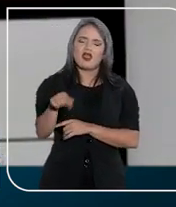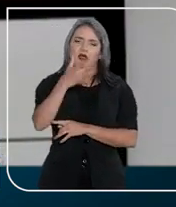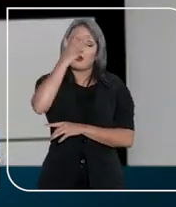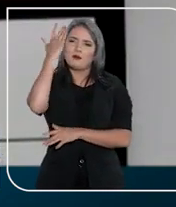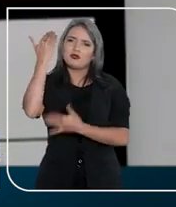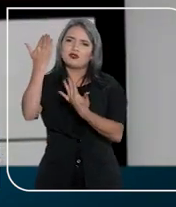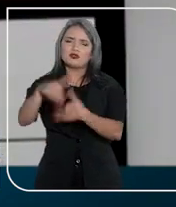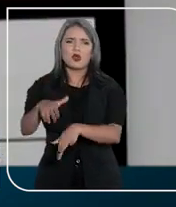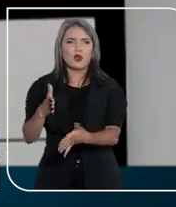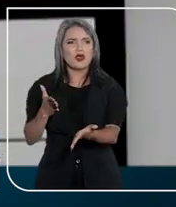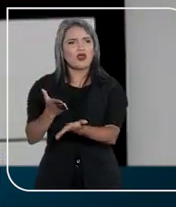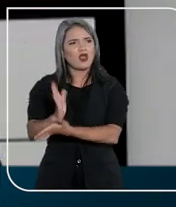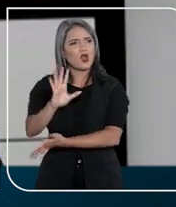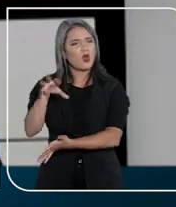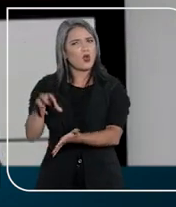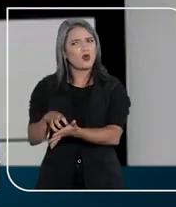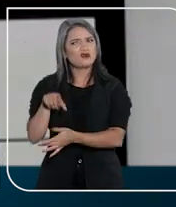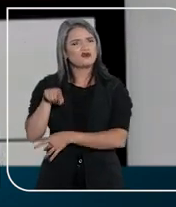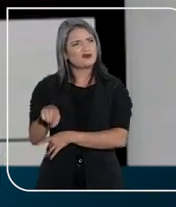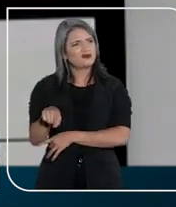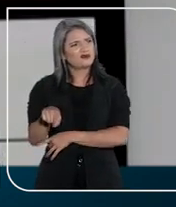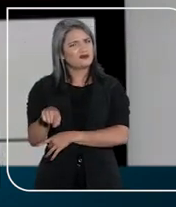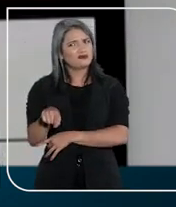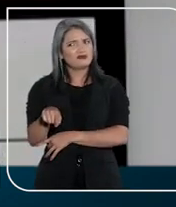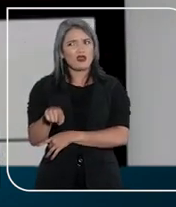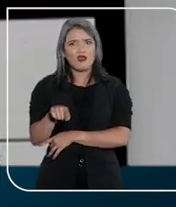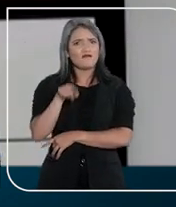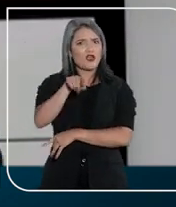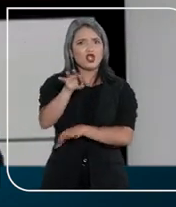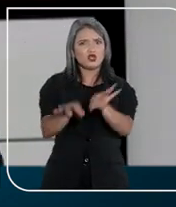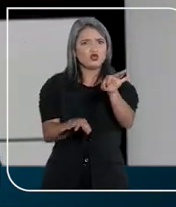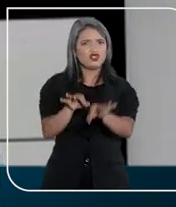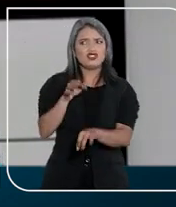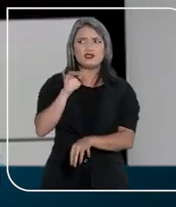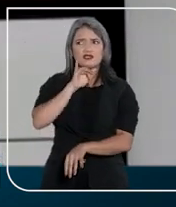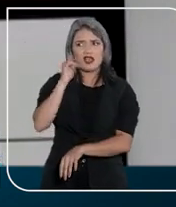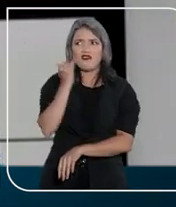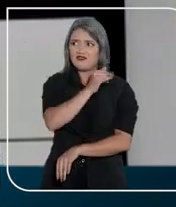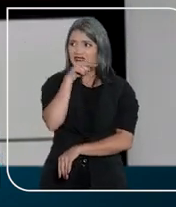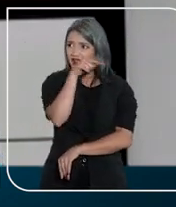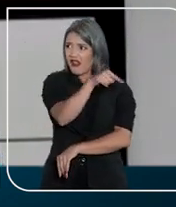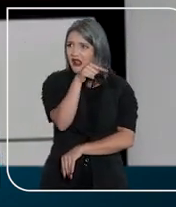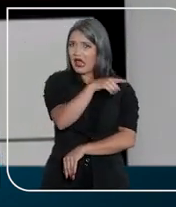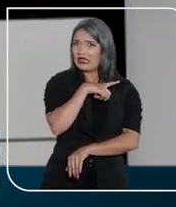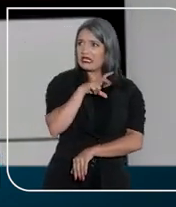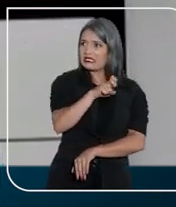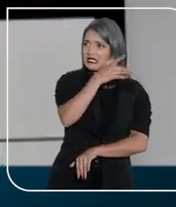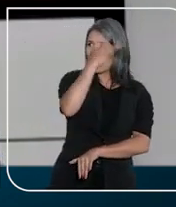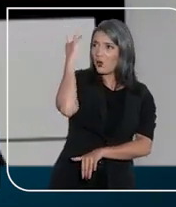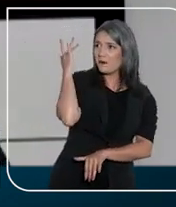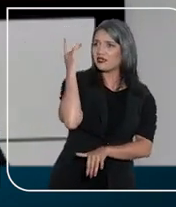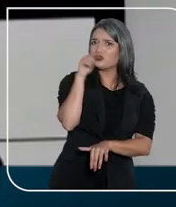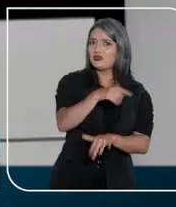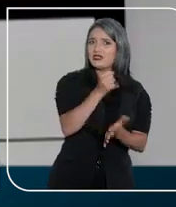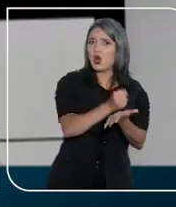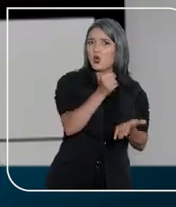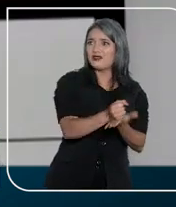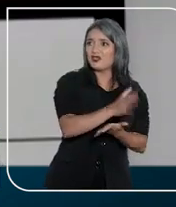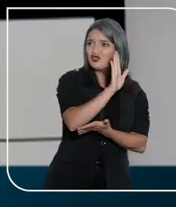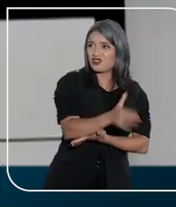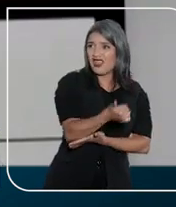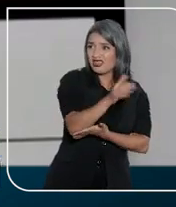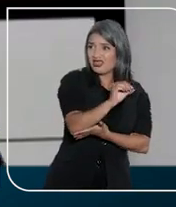público diz assim: doutor juiz, lá naquele postinho novo tem 5 pessoas de um processo seletivo que estão lá há 10